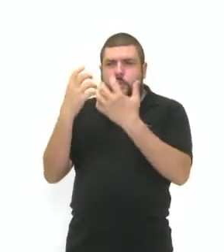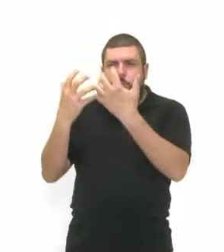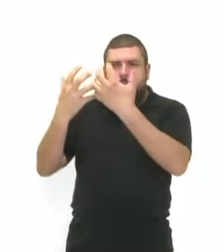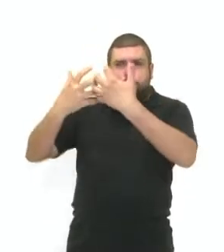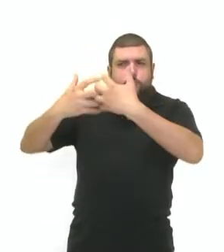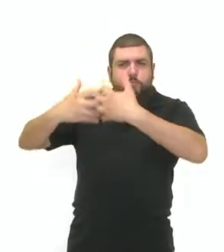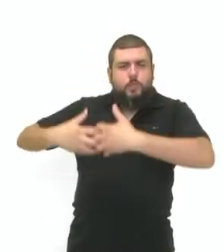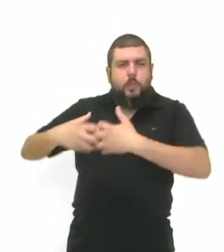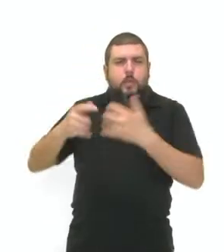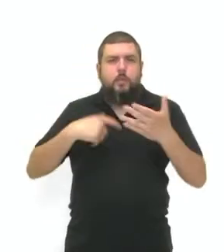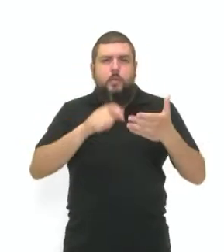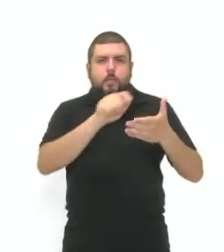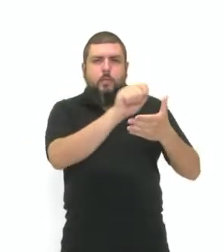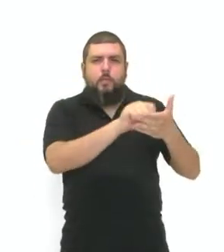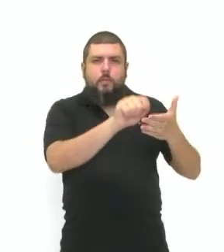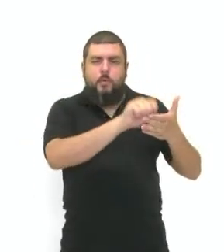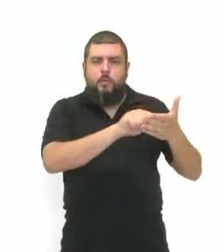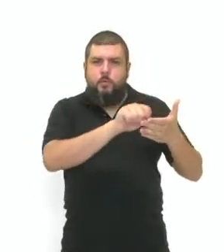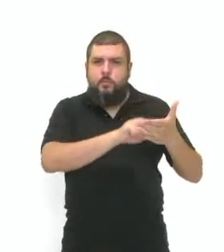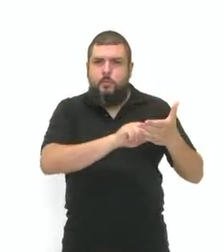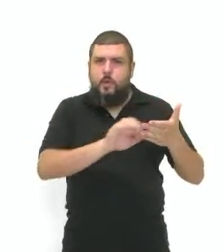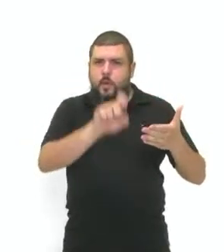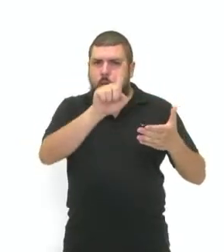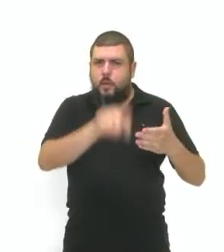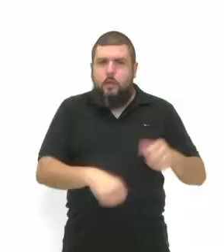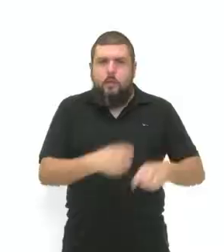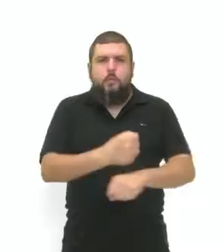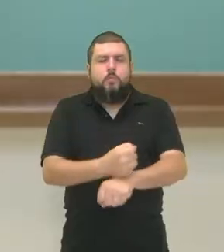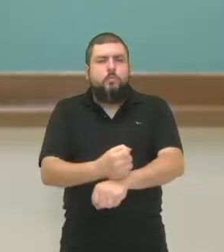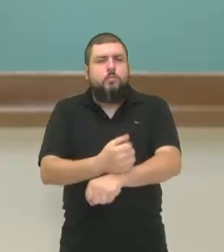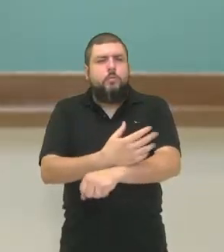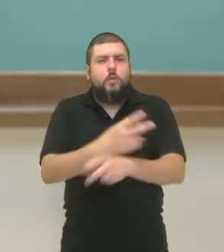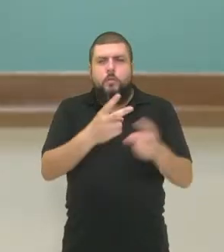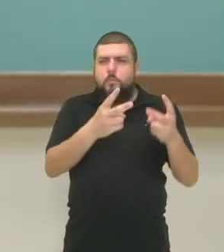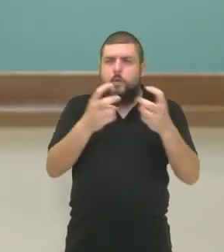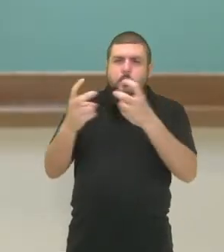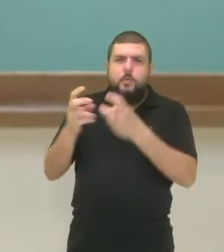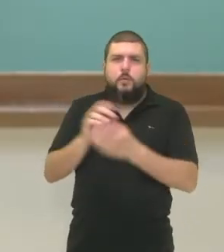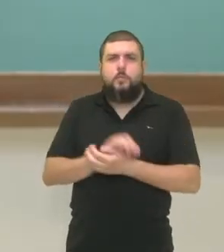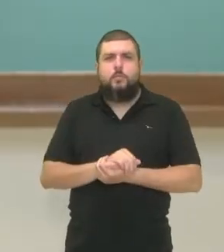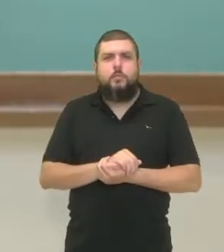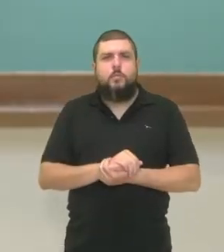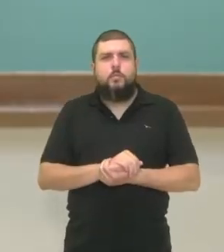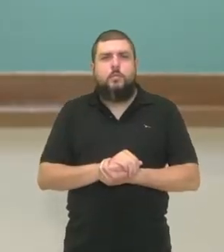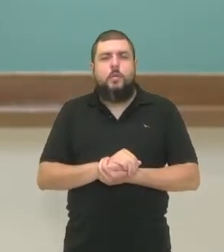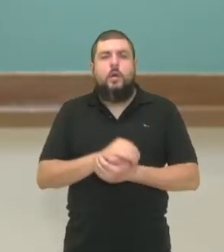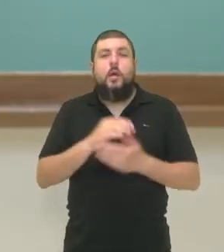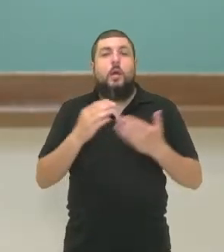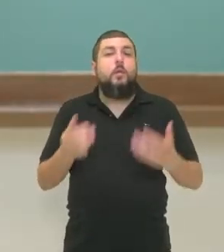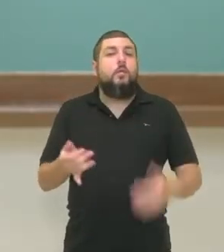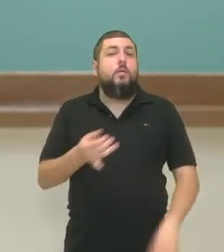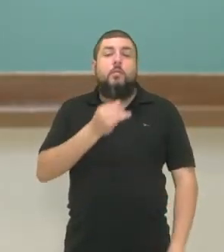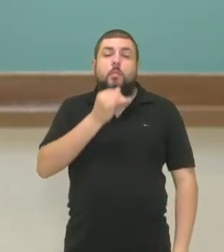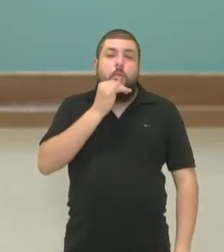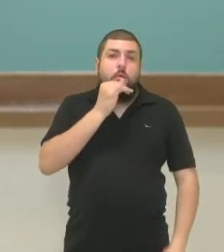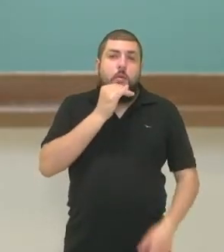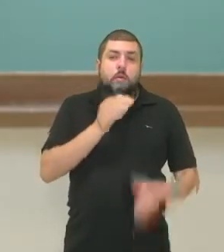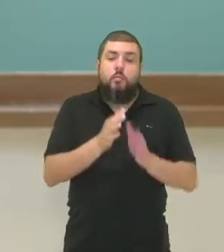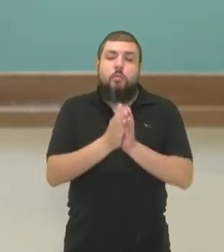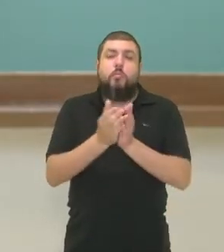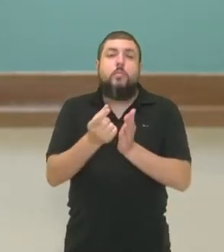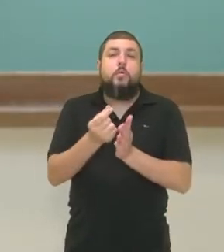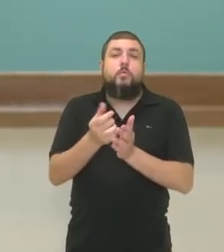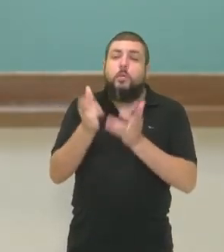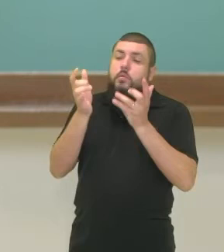e percepções que cercam a nossa vida. Então, uma carteira tirada no chão pode ser o tema de uma